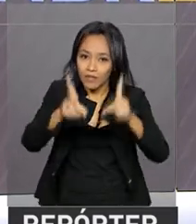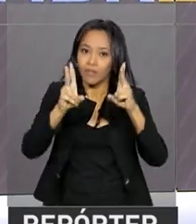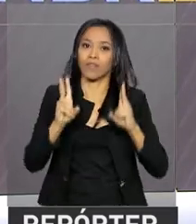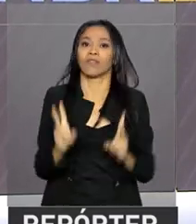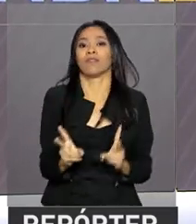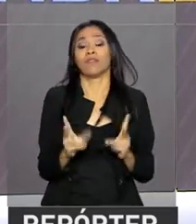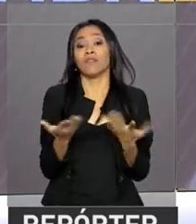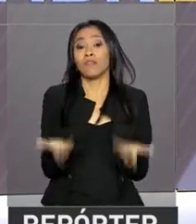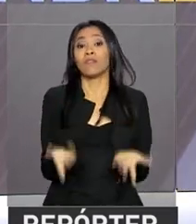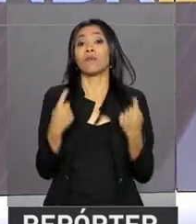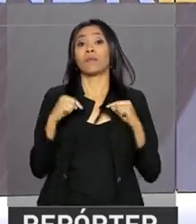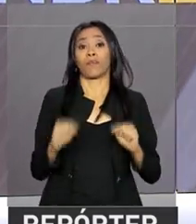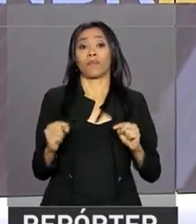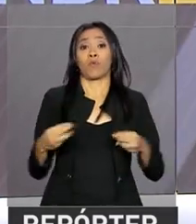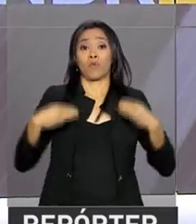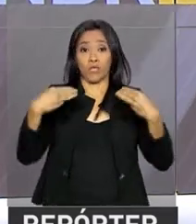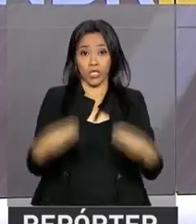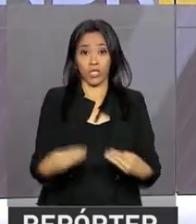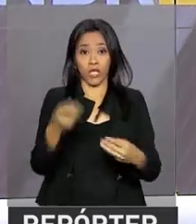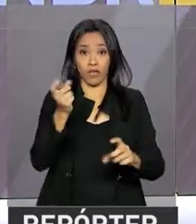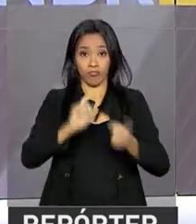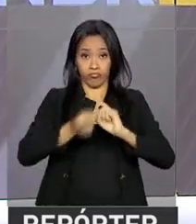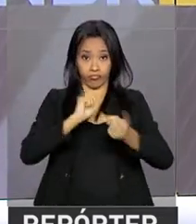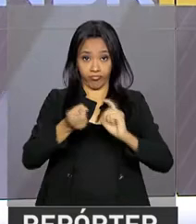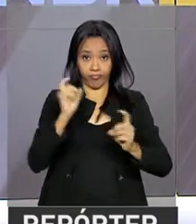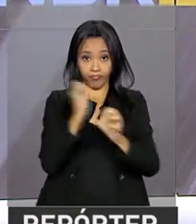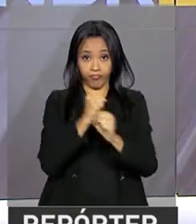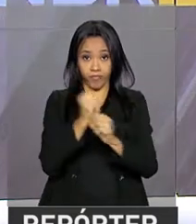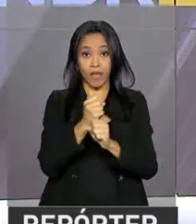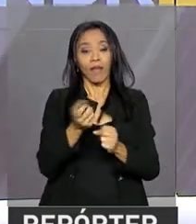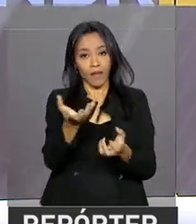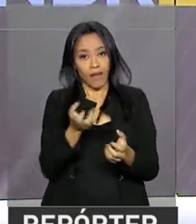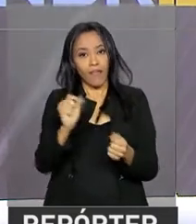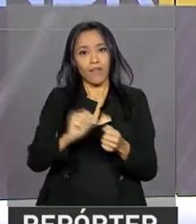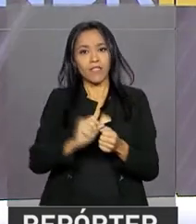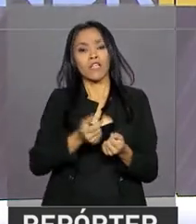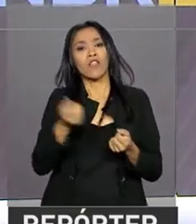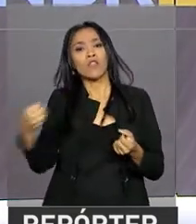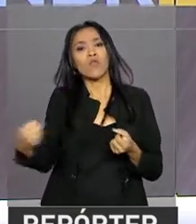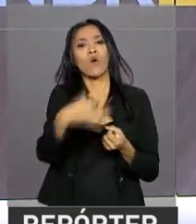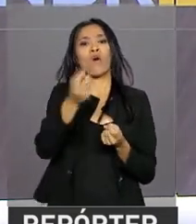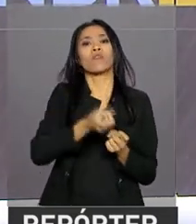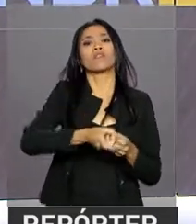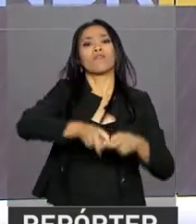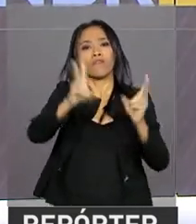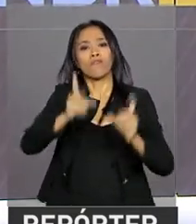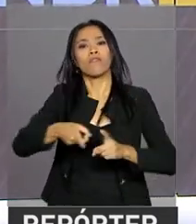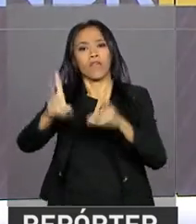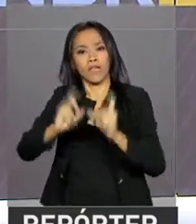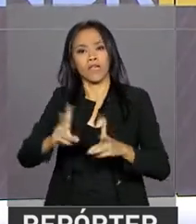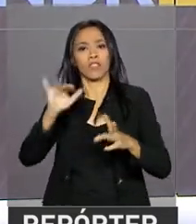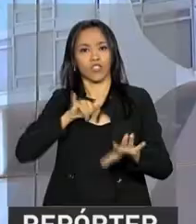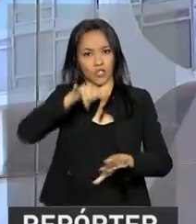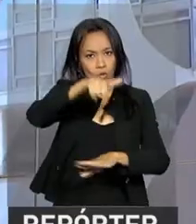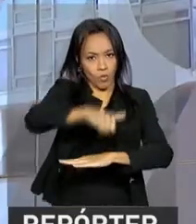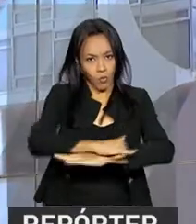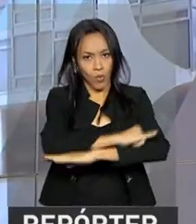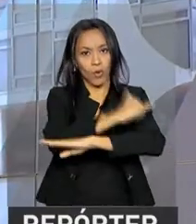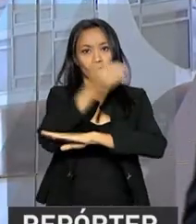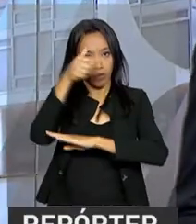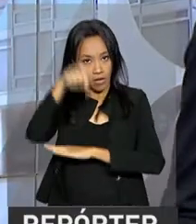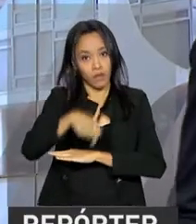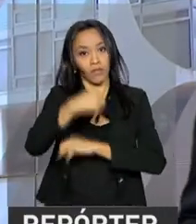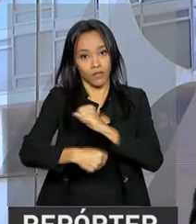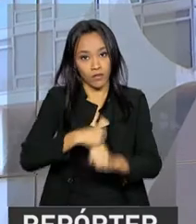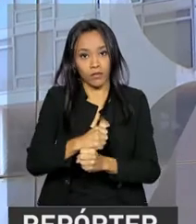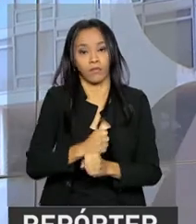O Ministério do Planejamento estuda fazer novas concessões de aeroportos ainda este ano. E a gente vai